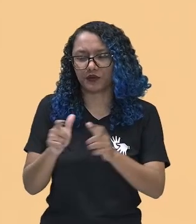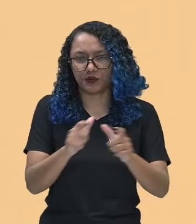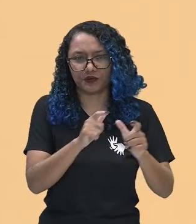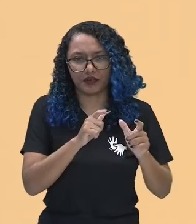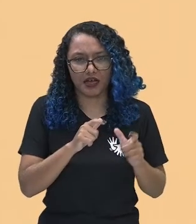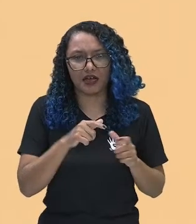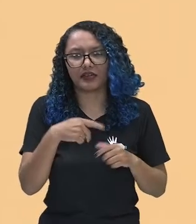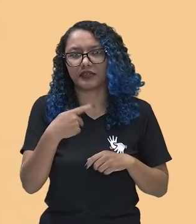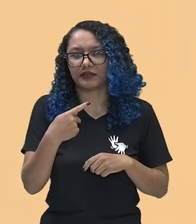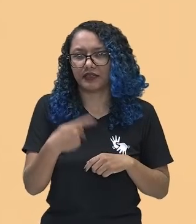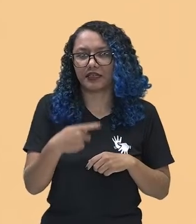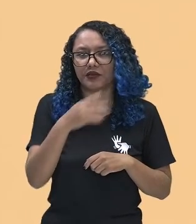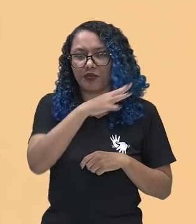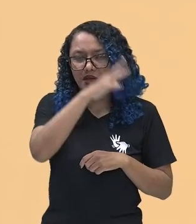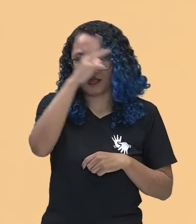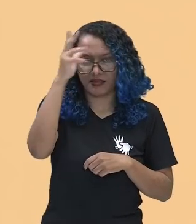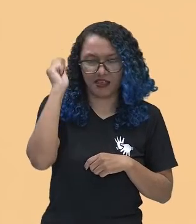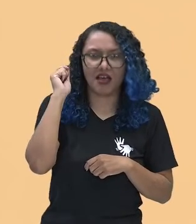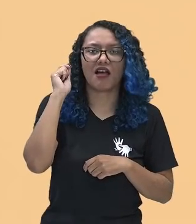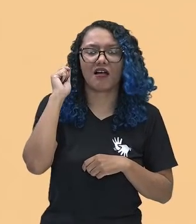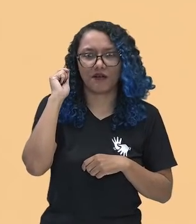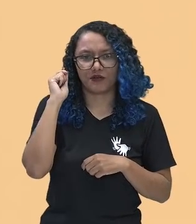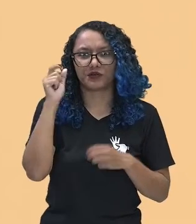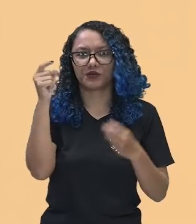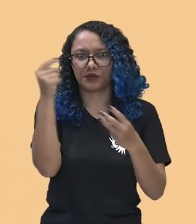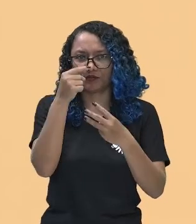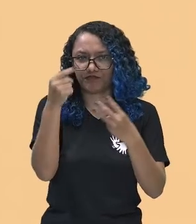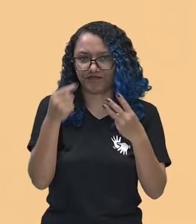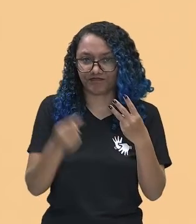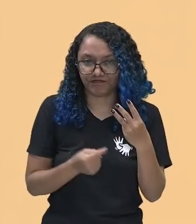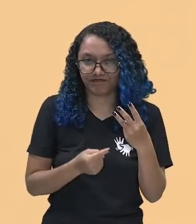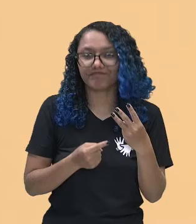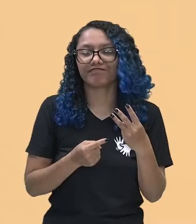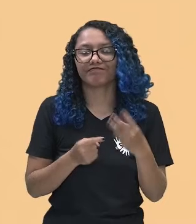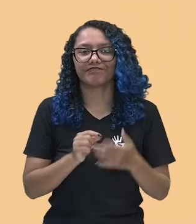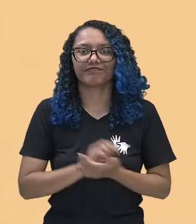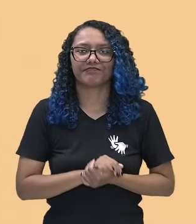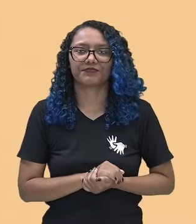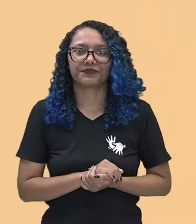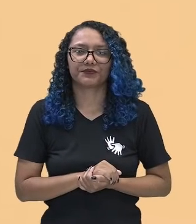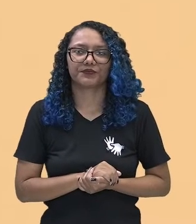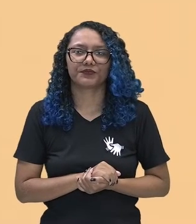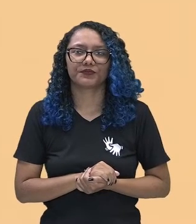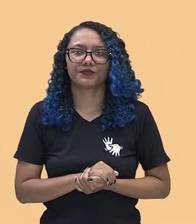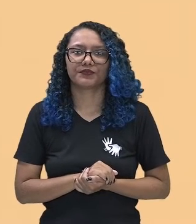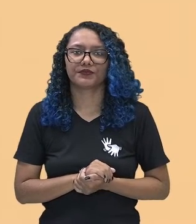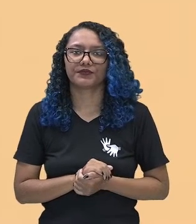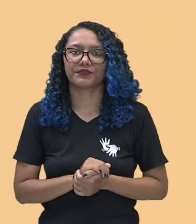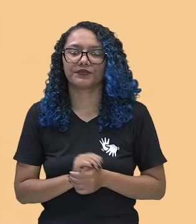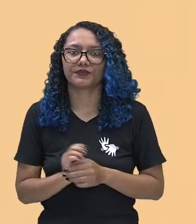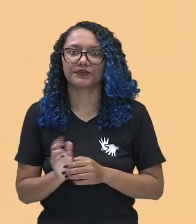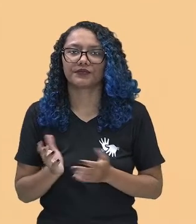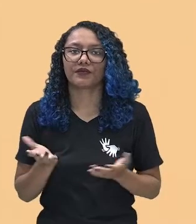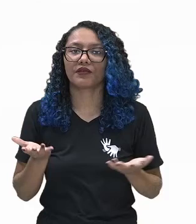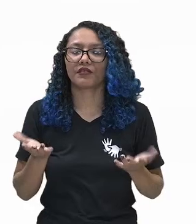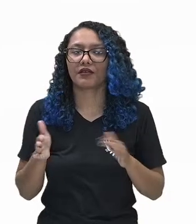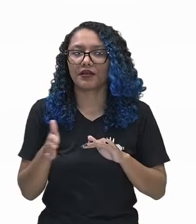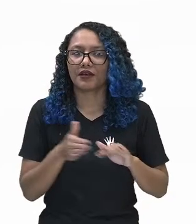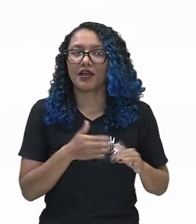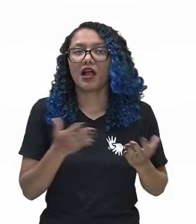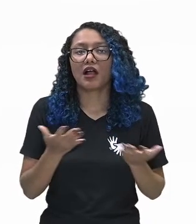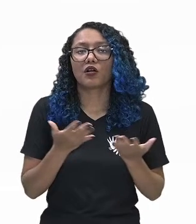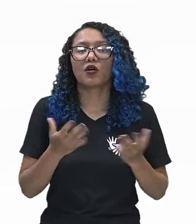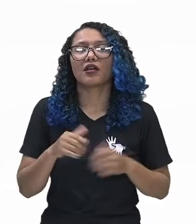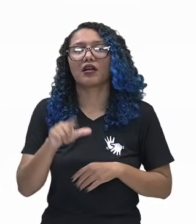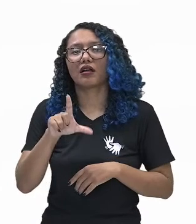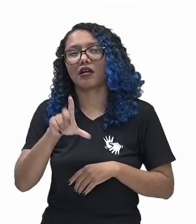Planalto e também da Compensa, alguns bairros aqui de Manaus. Agora vamos à categoria aí de lugar, né? Aí a